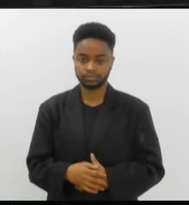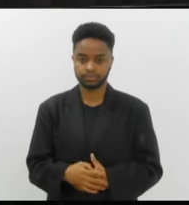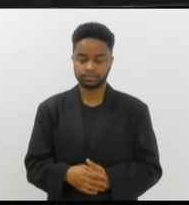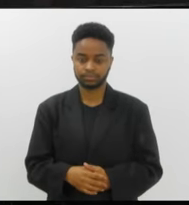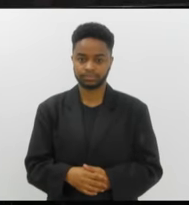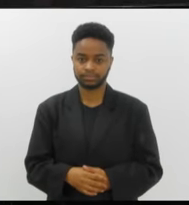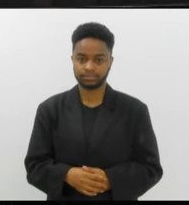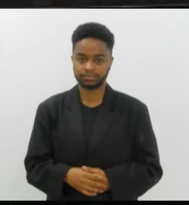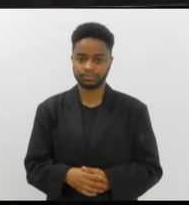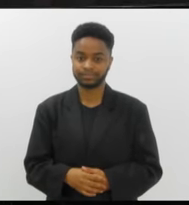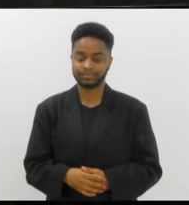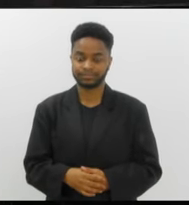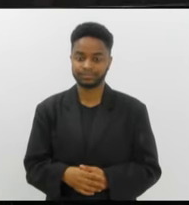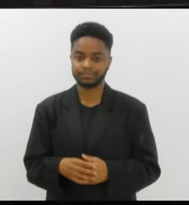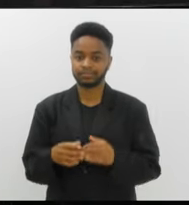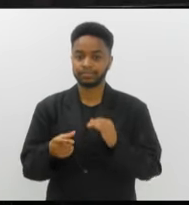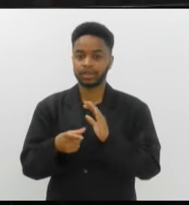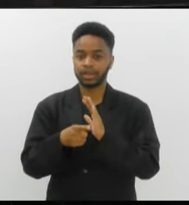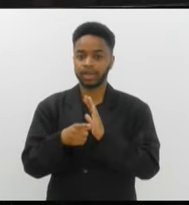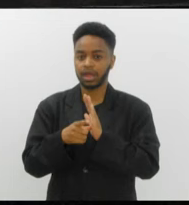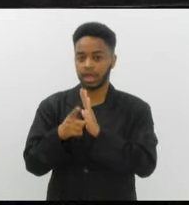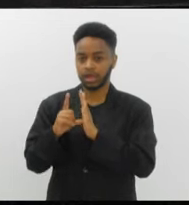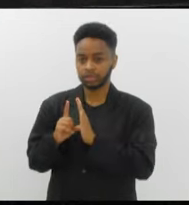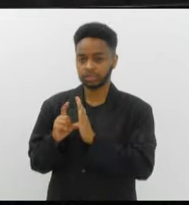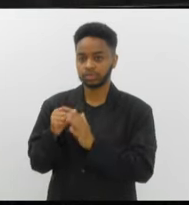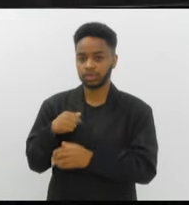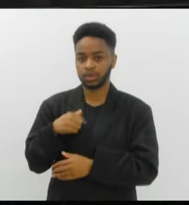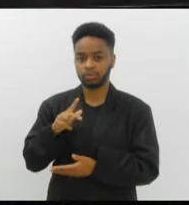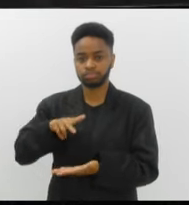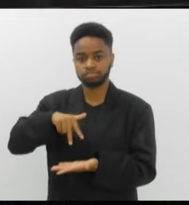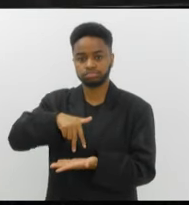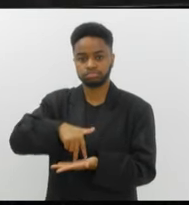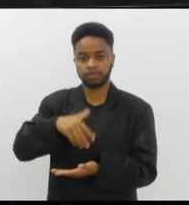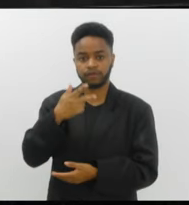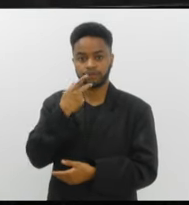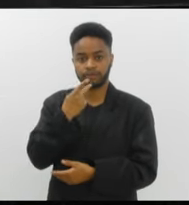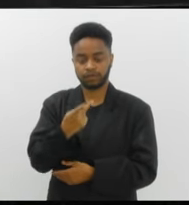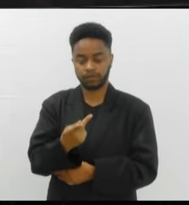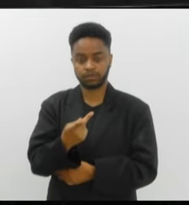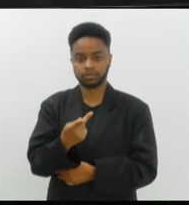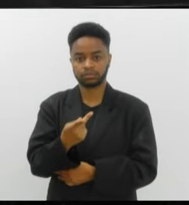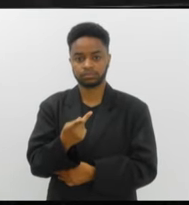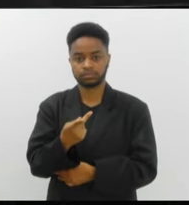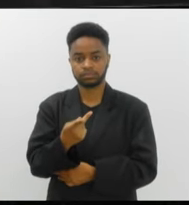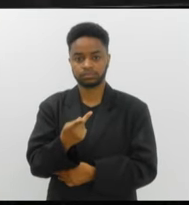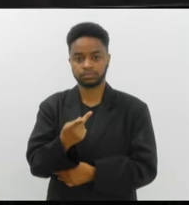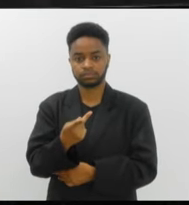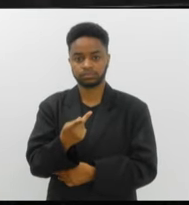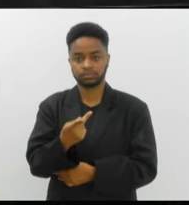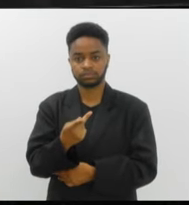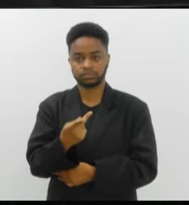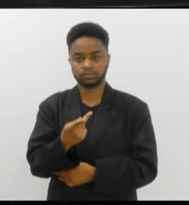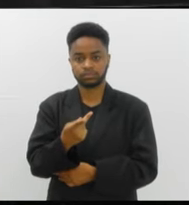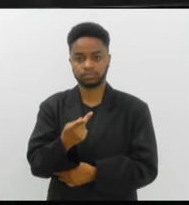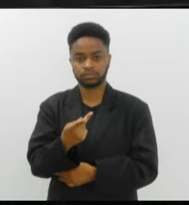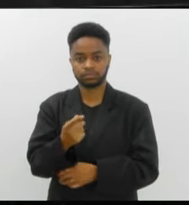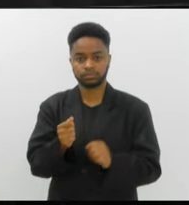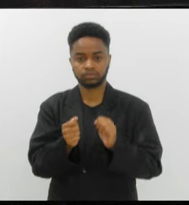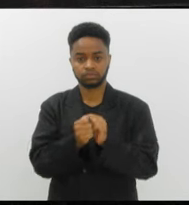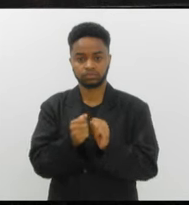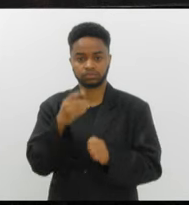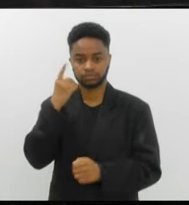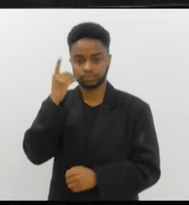Eu, ainda há pouco, falava em plenário com o deputado Amorim,